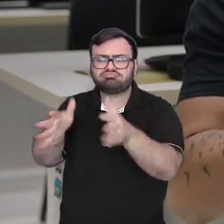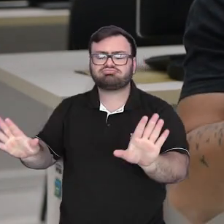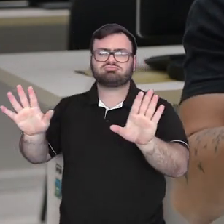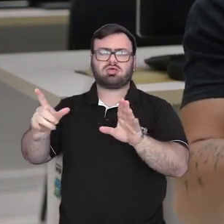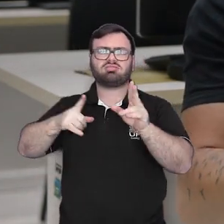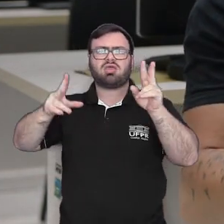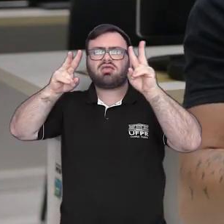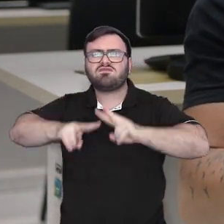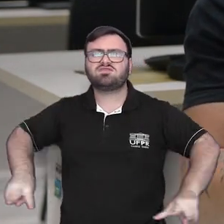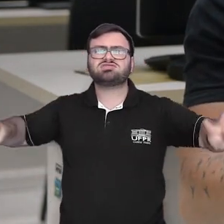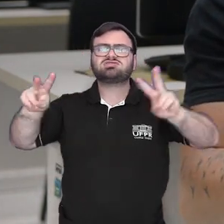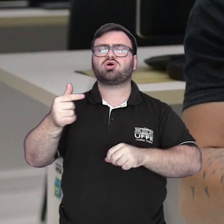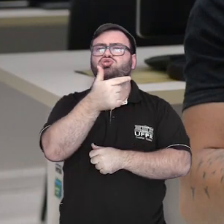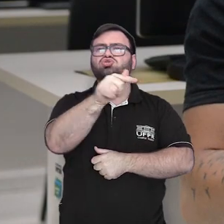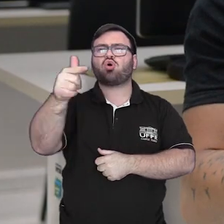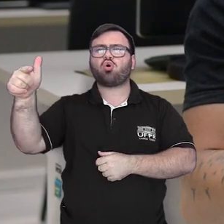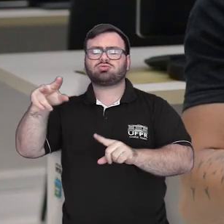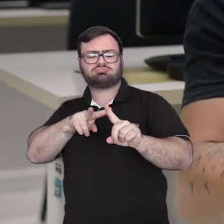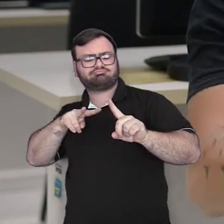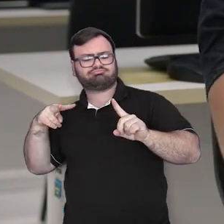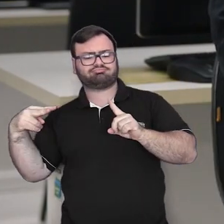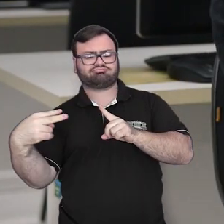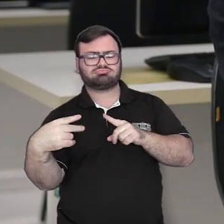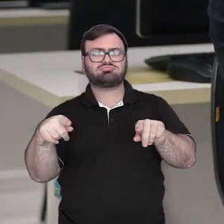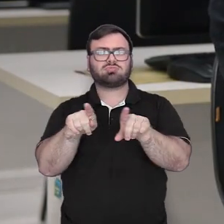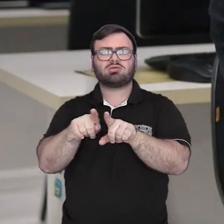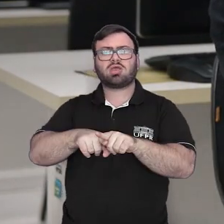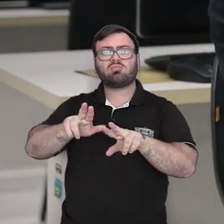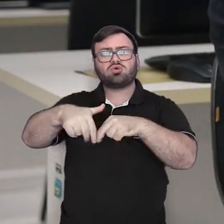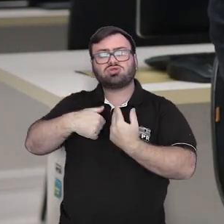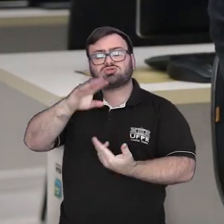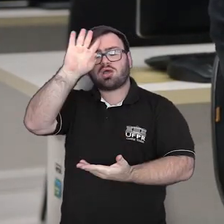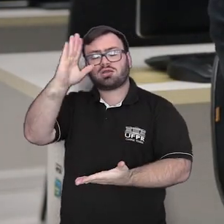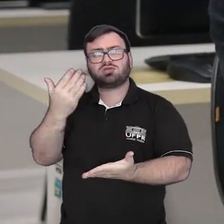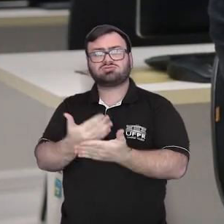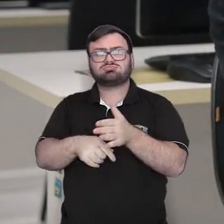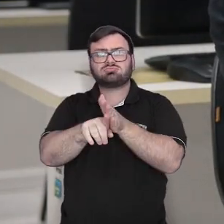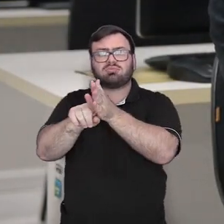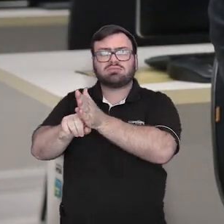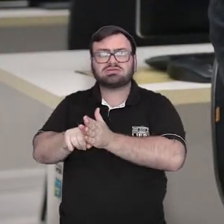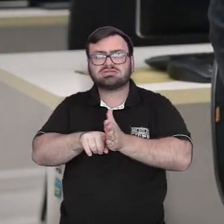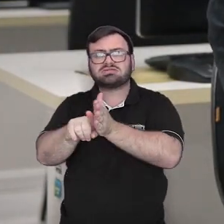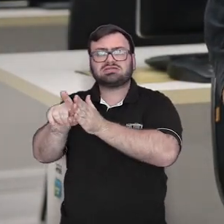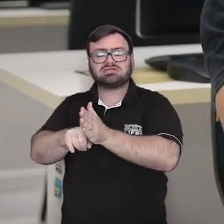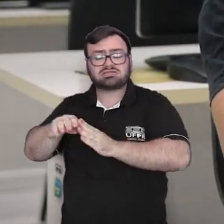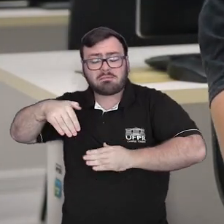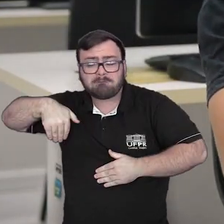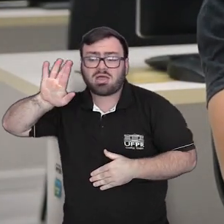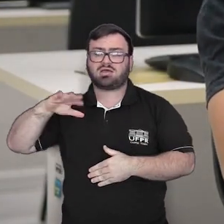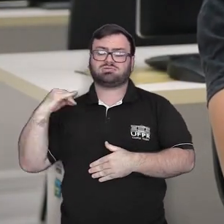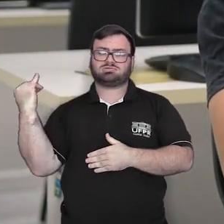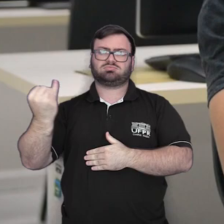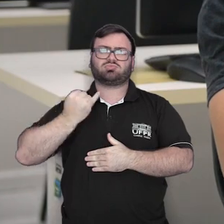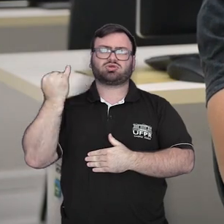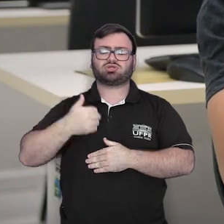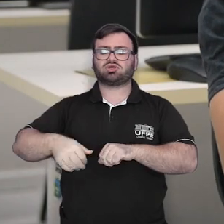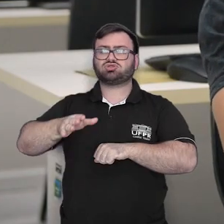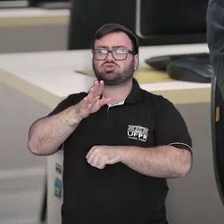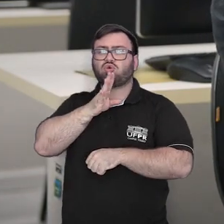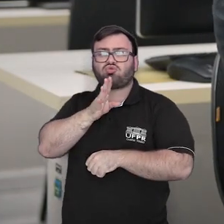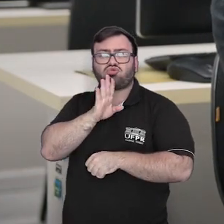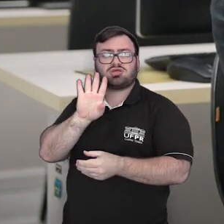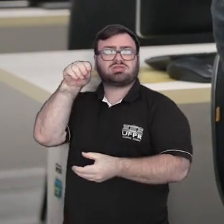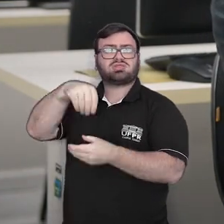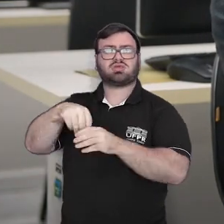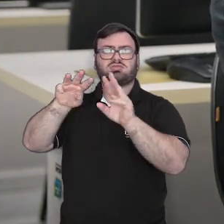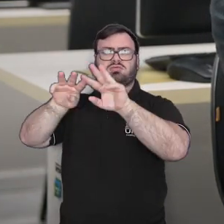Você consegue ter visões de outras perspectivas. Então, acredito que a pesquisa foi a coisa mais importante que eu conheci